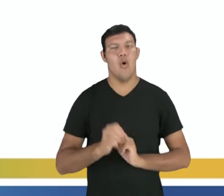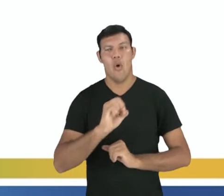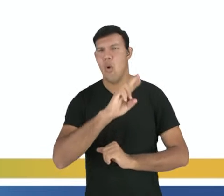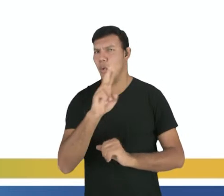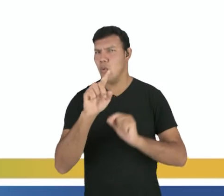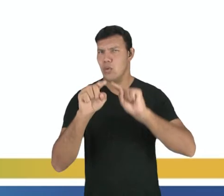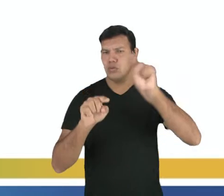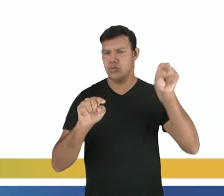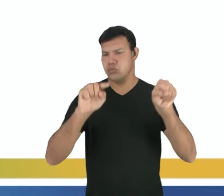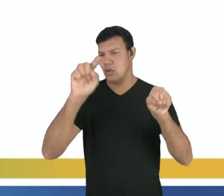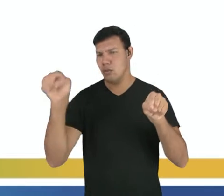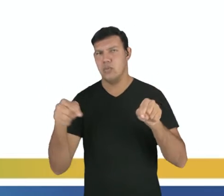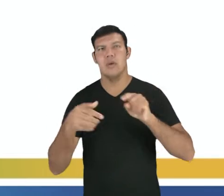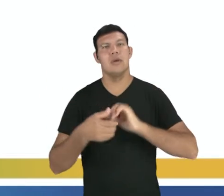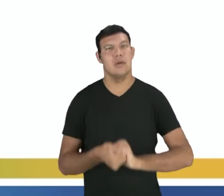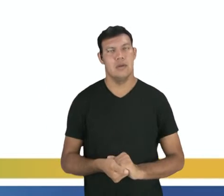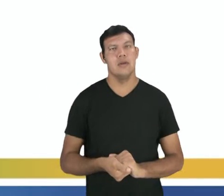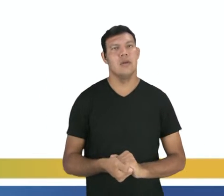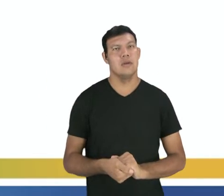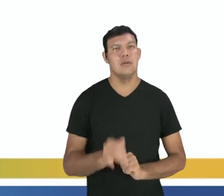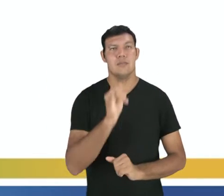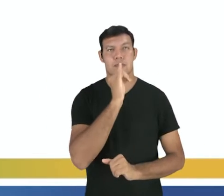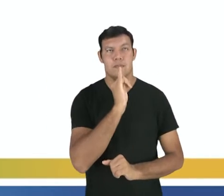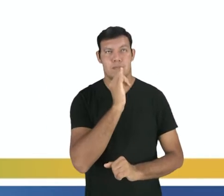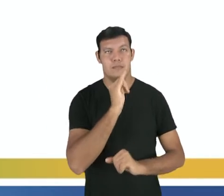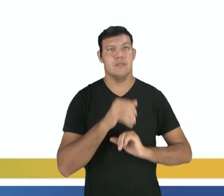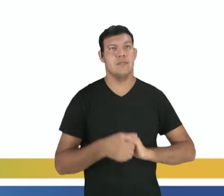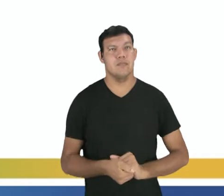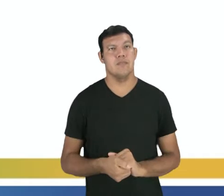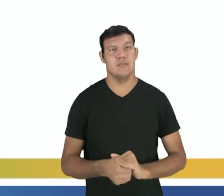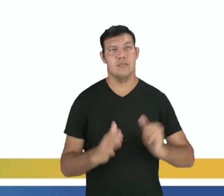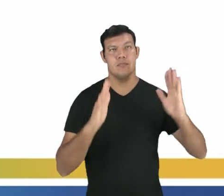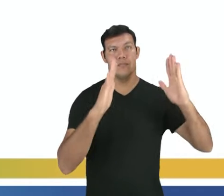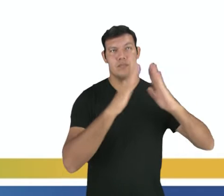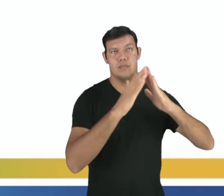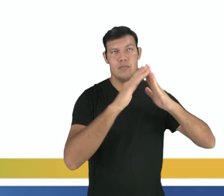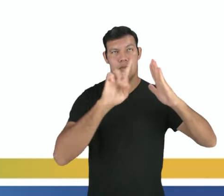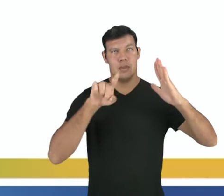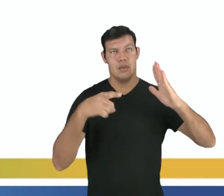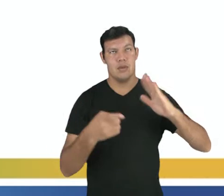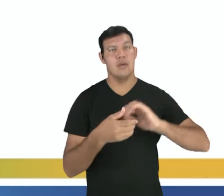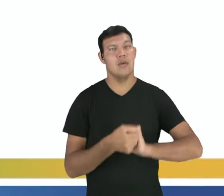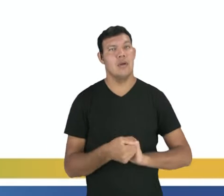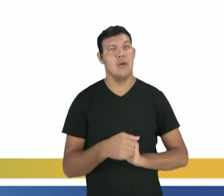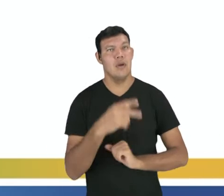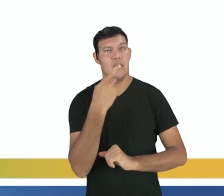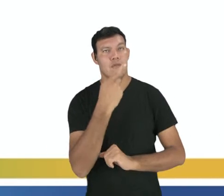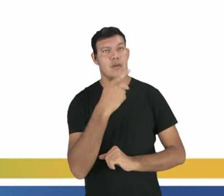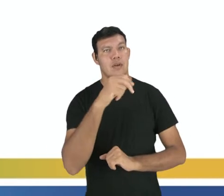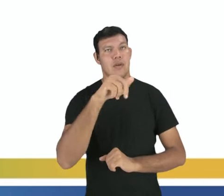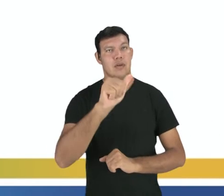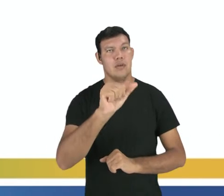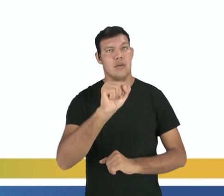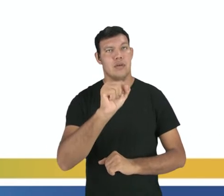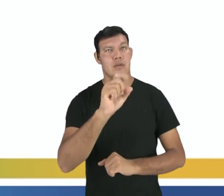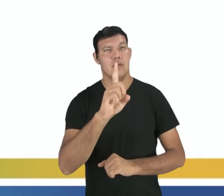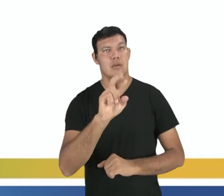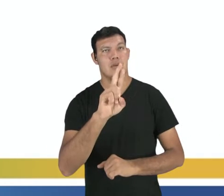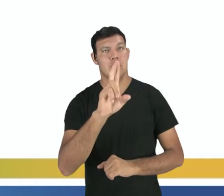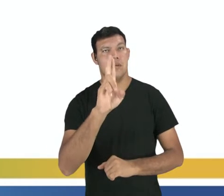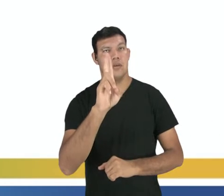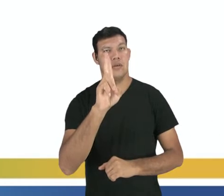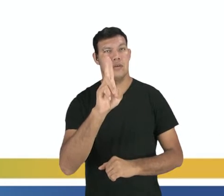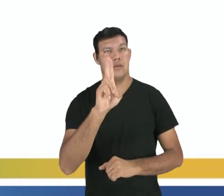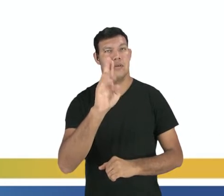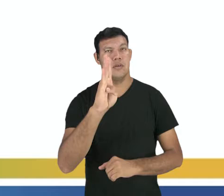né? Então, dentro desses exemplos aí, a casa, disse Asdrubal, precisa de reforma. Eu posso, esse